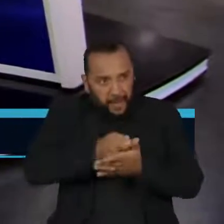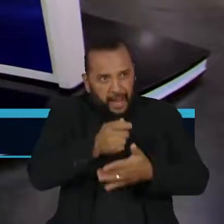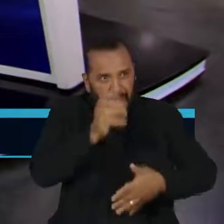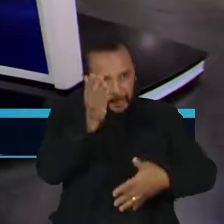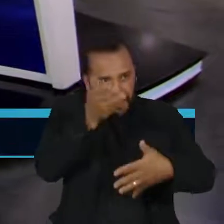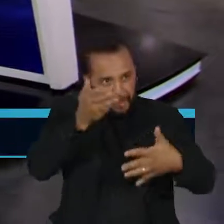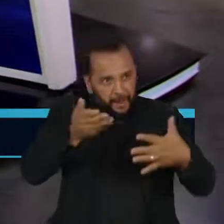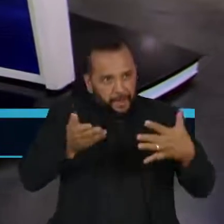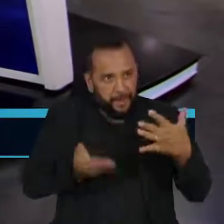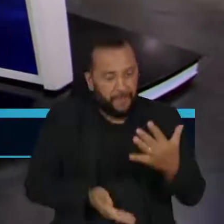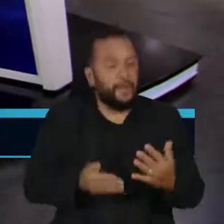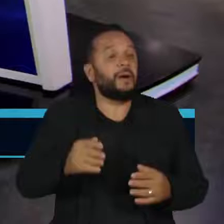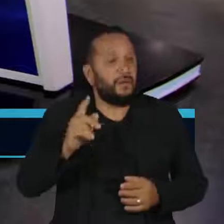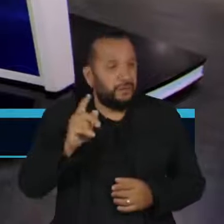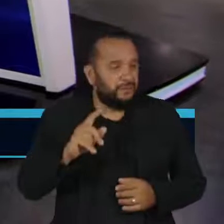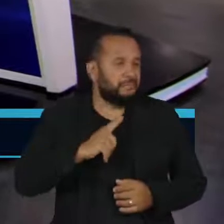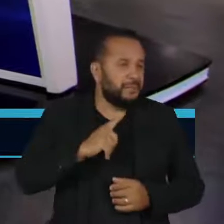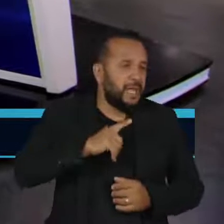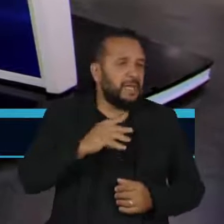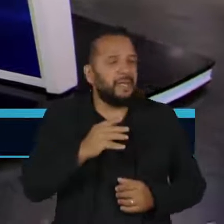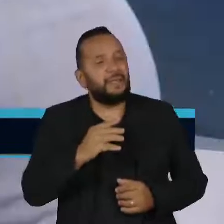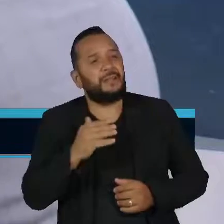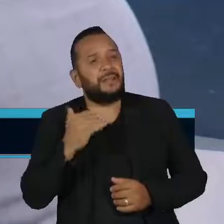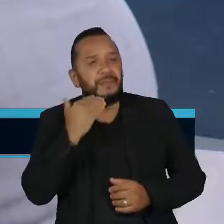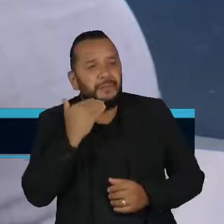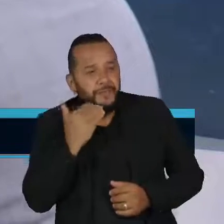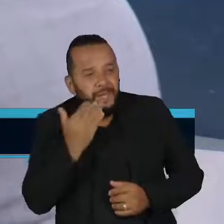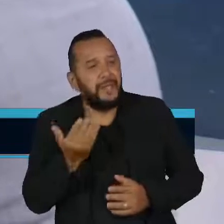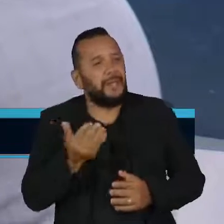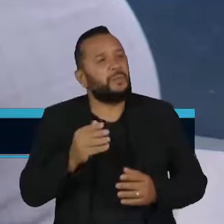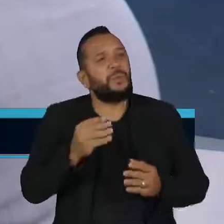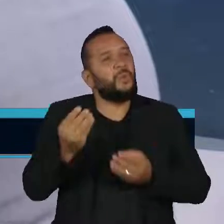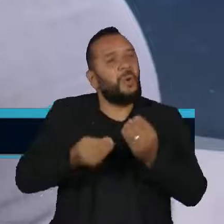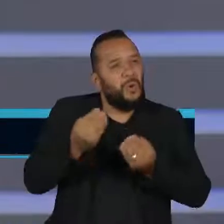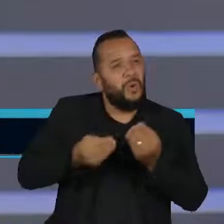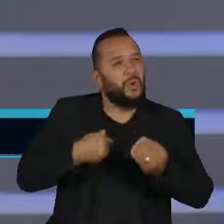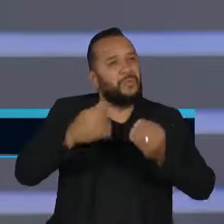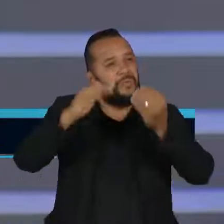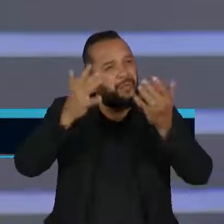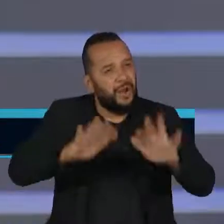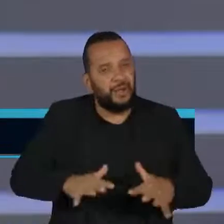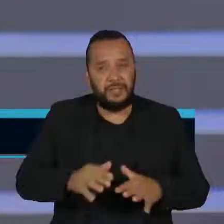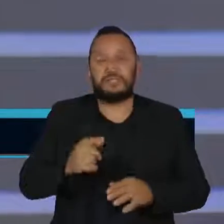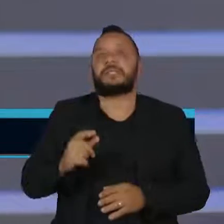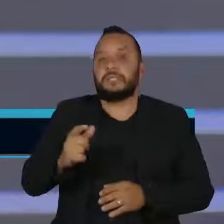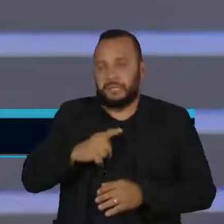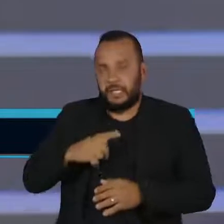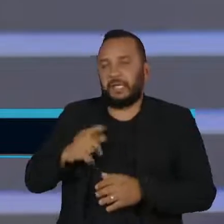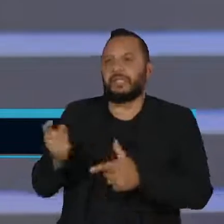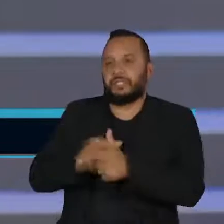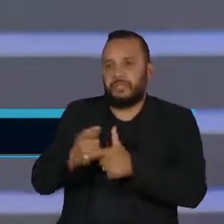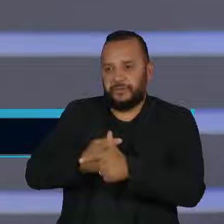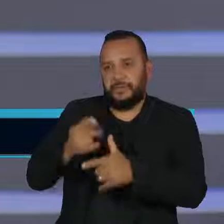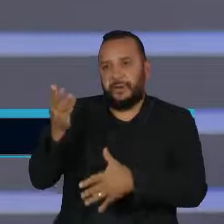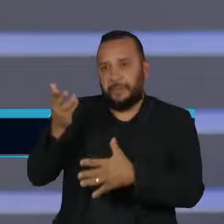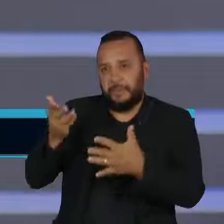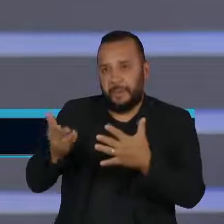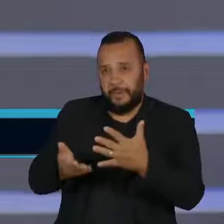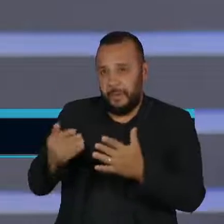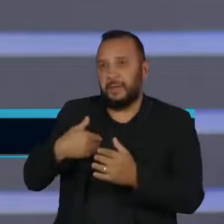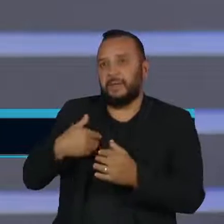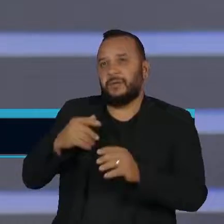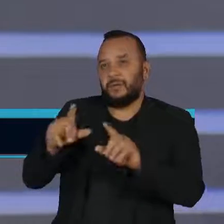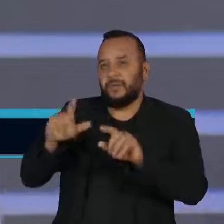atual legislação da recuperação judicial e da falência? Não, esses débitos têm preferência, principalmente os